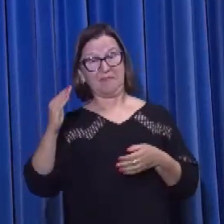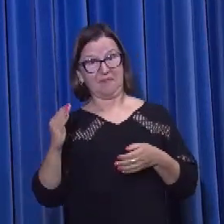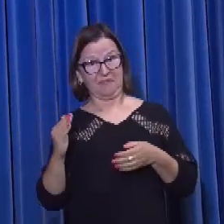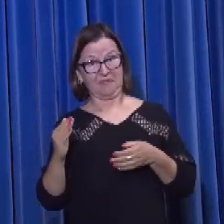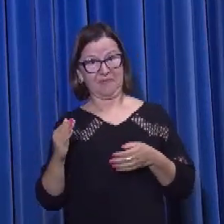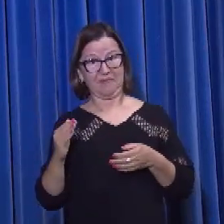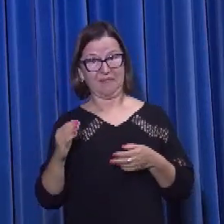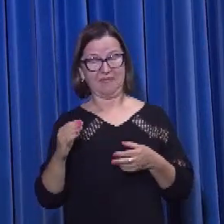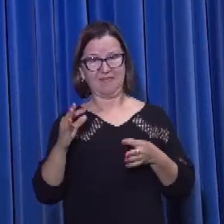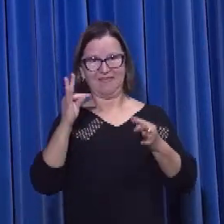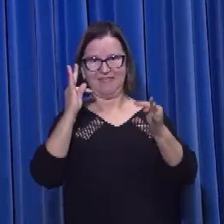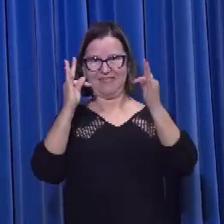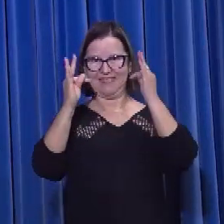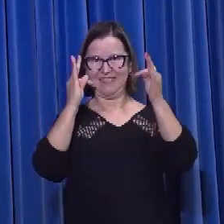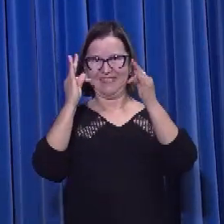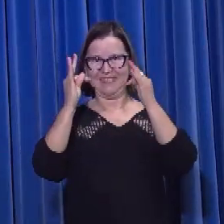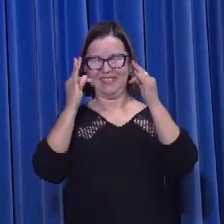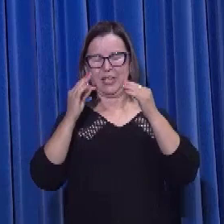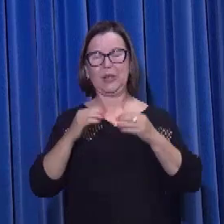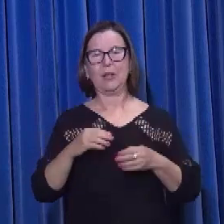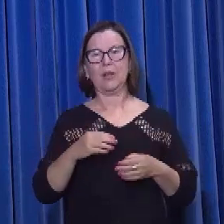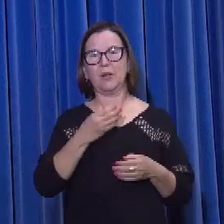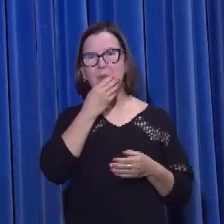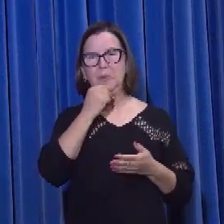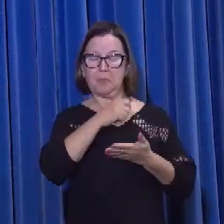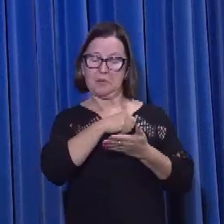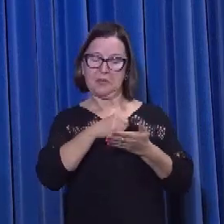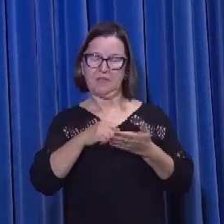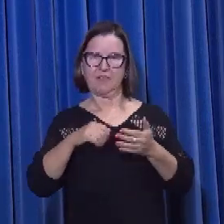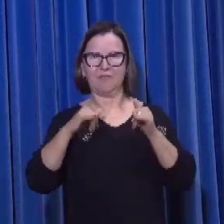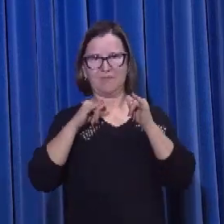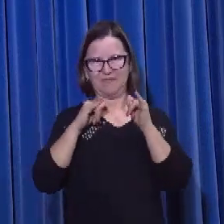a 67, o escritor diz: